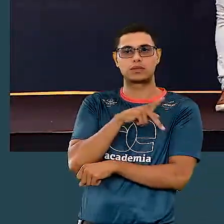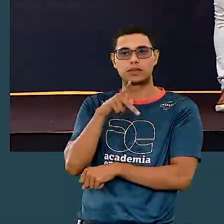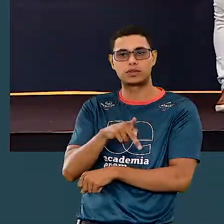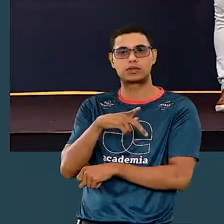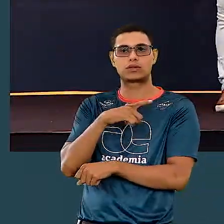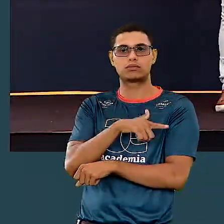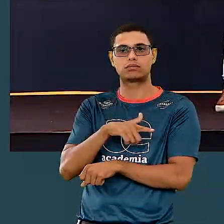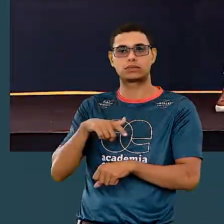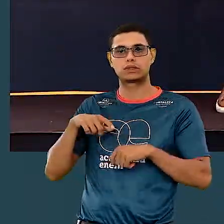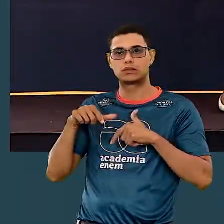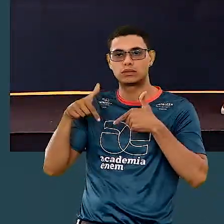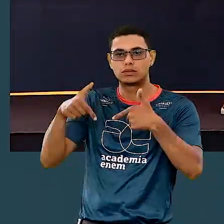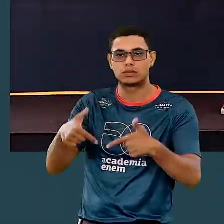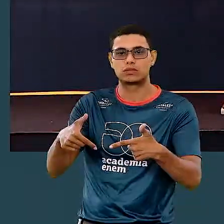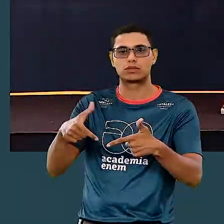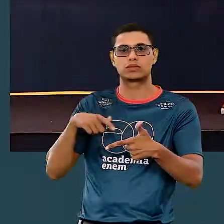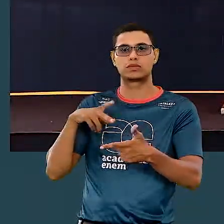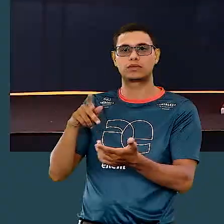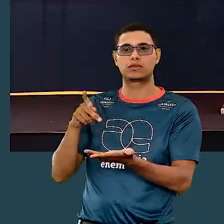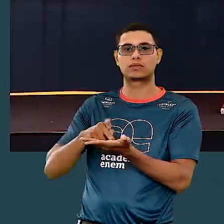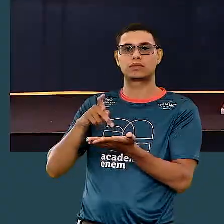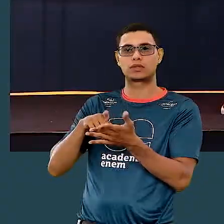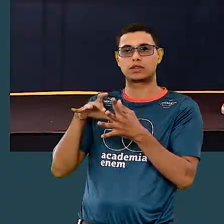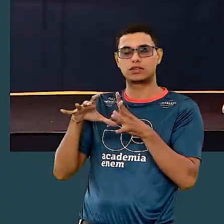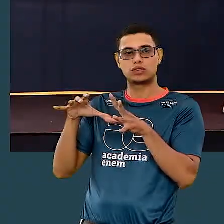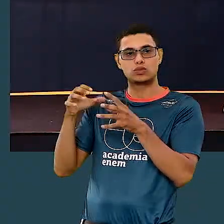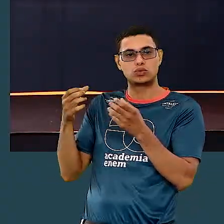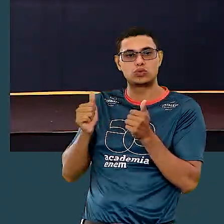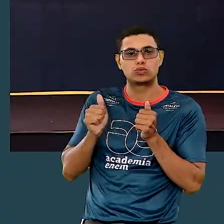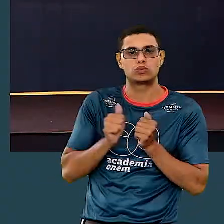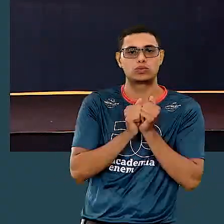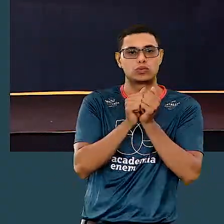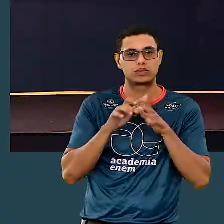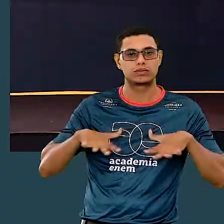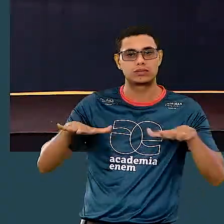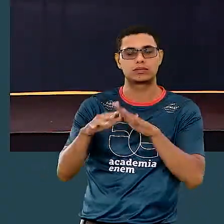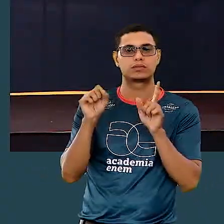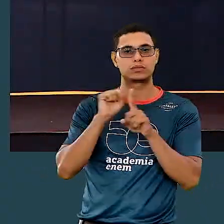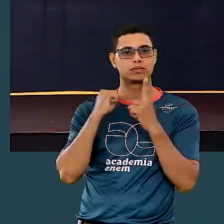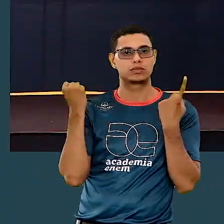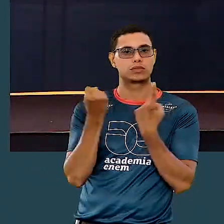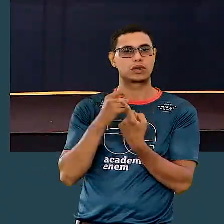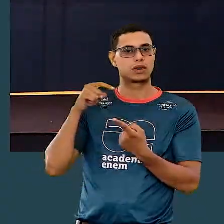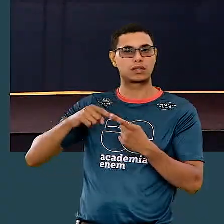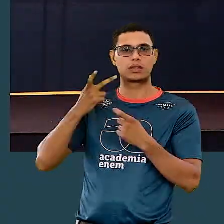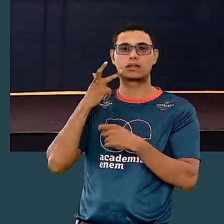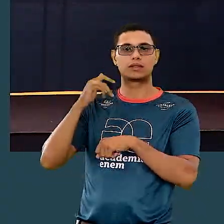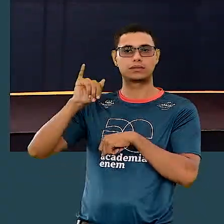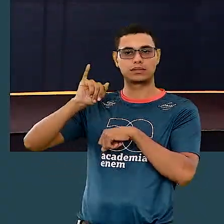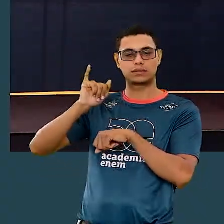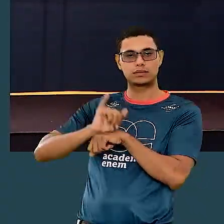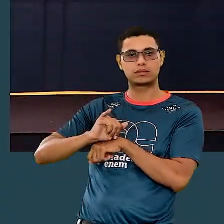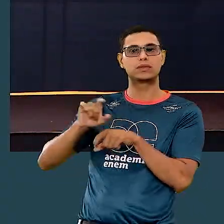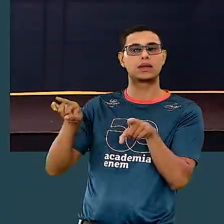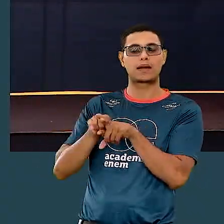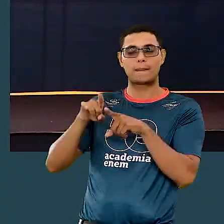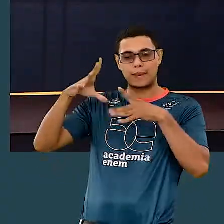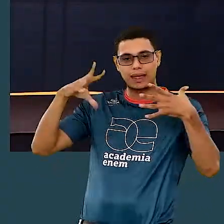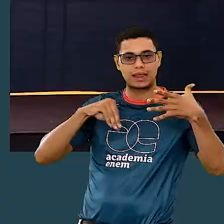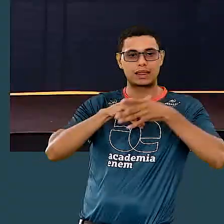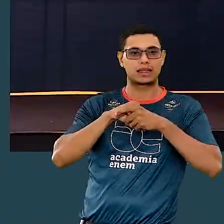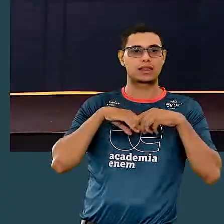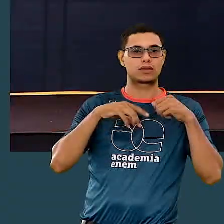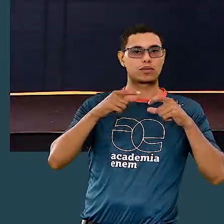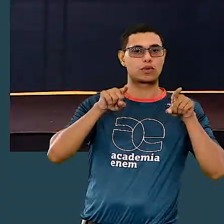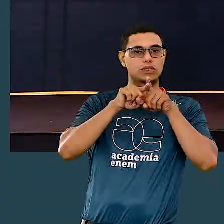de participação, engajado nas causas sociais, engajado na cidade, engajado no programa Academia Enem. Vai,